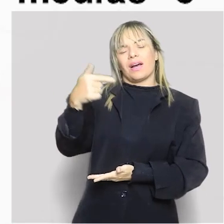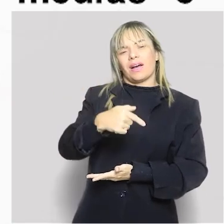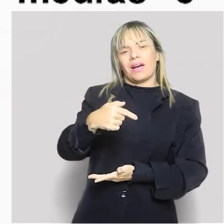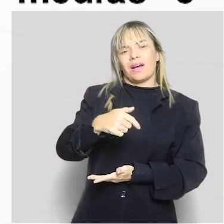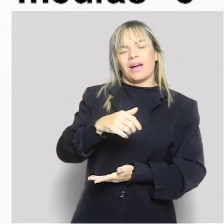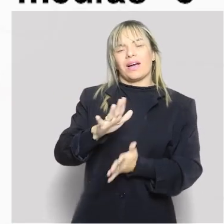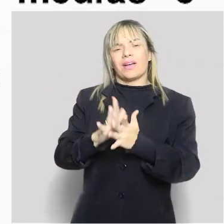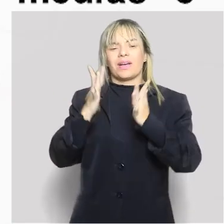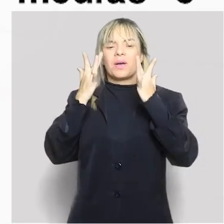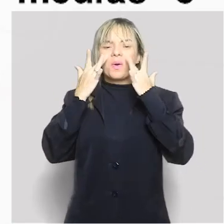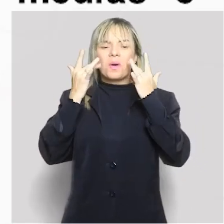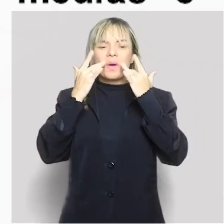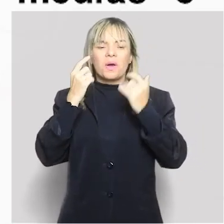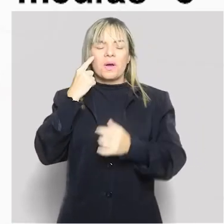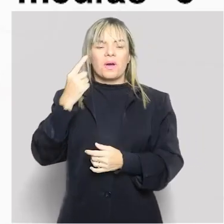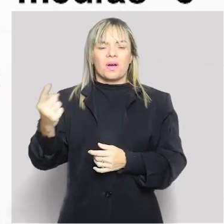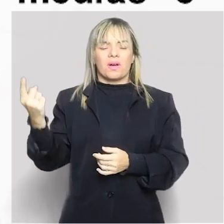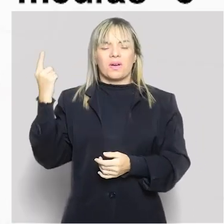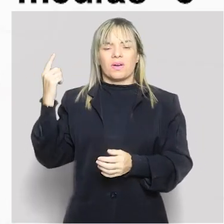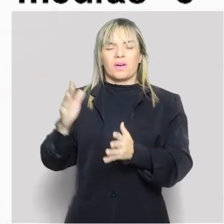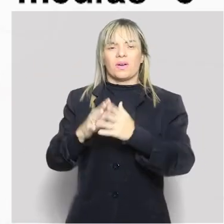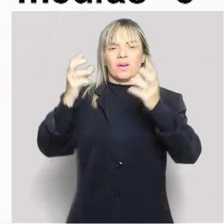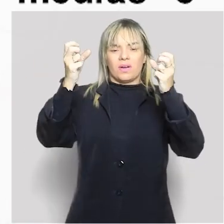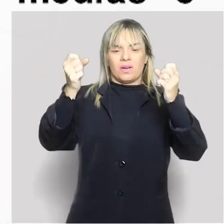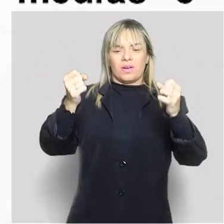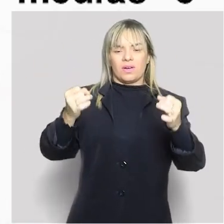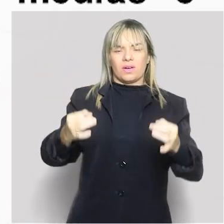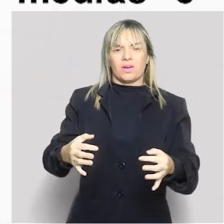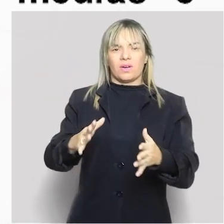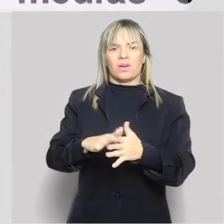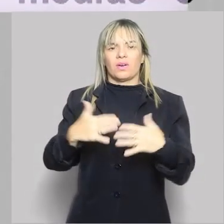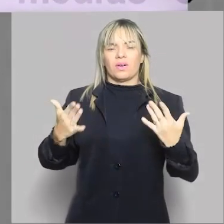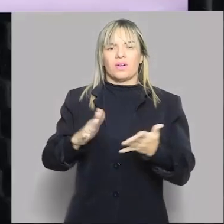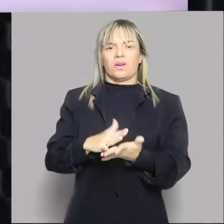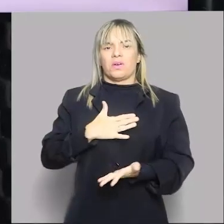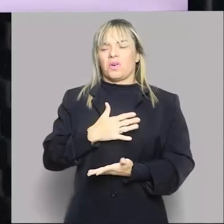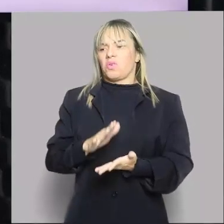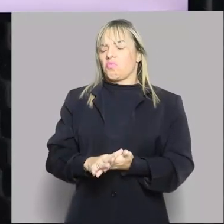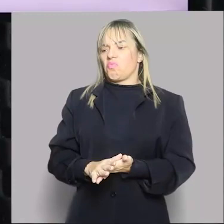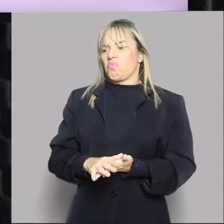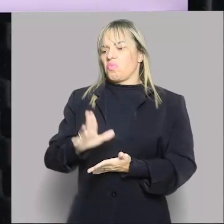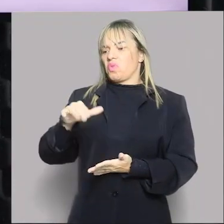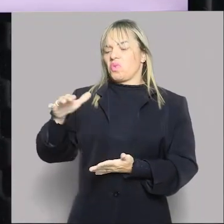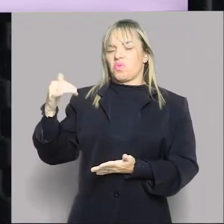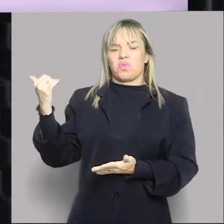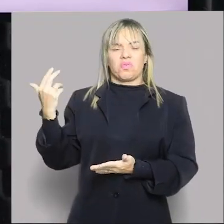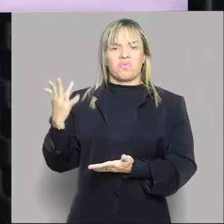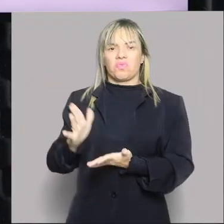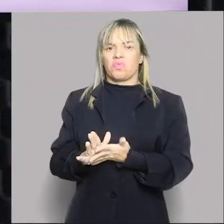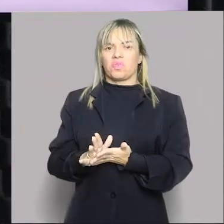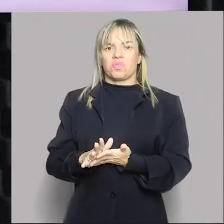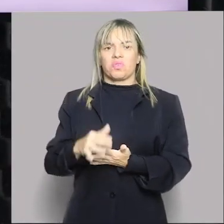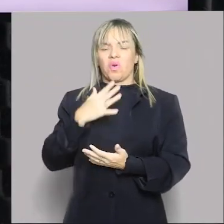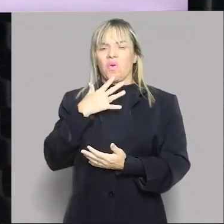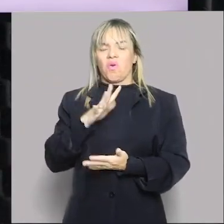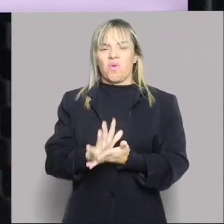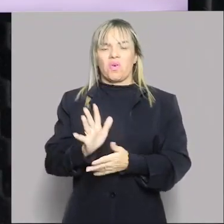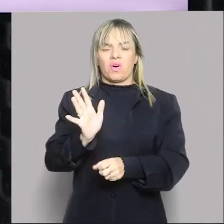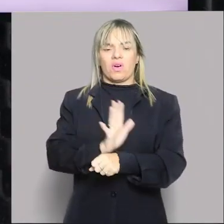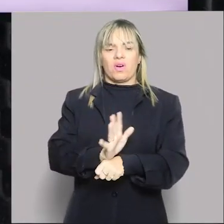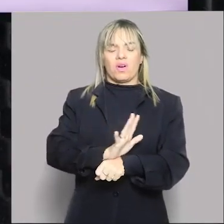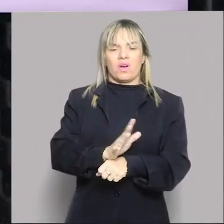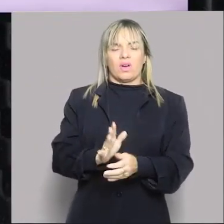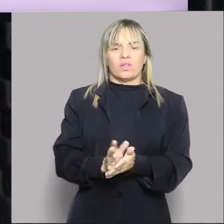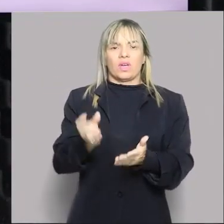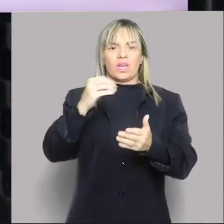certo? E aí quando você fala da 7ª arte, você está falando de uma coisa que vocês gostam. Professor, eu nunca fui ao cinema, eu vi alunos dizendo isso. Só que o cinema não é só a